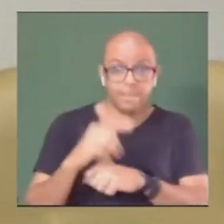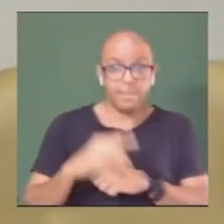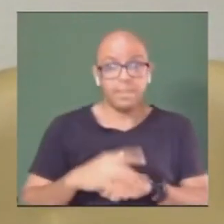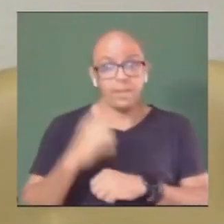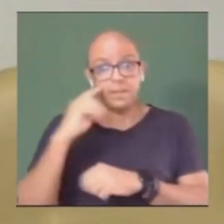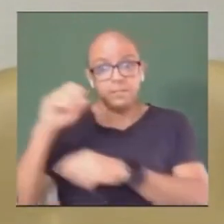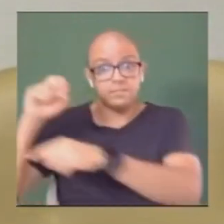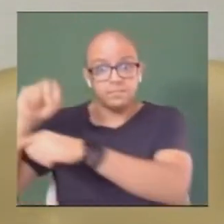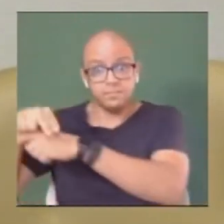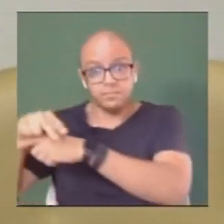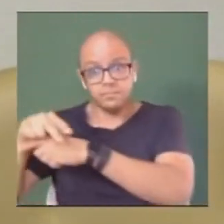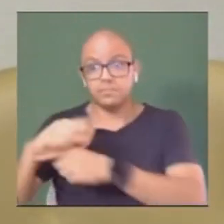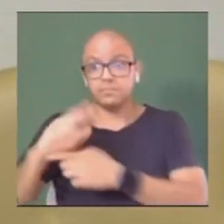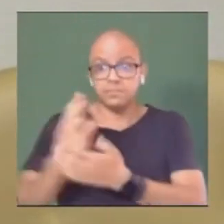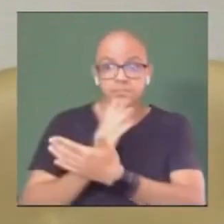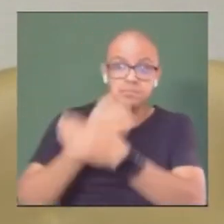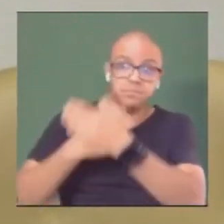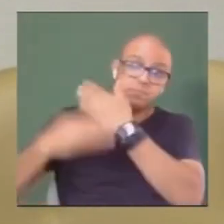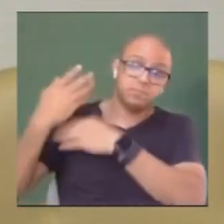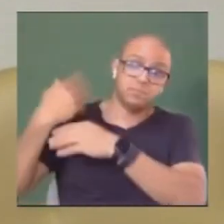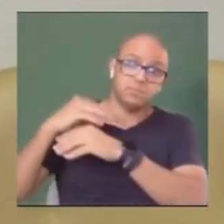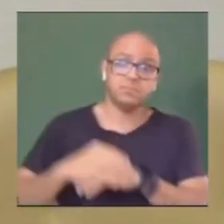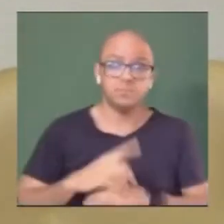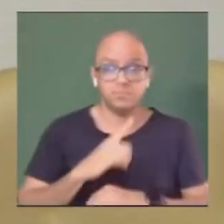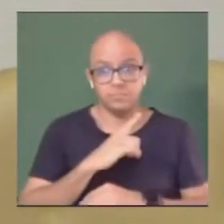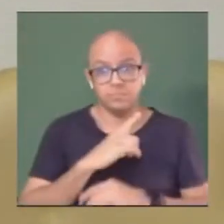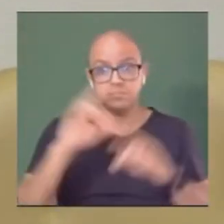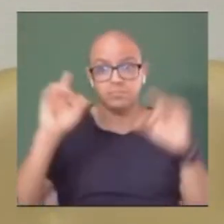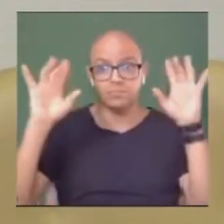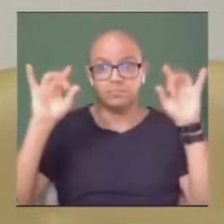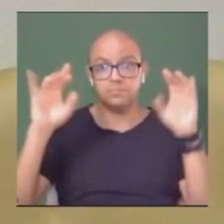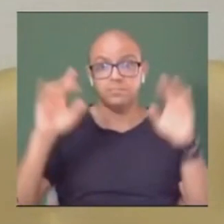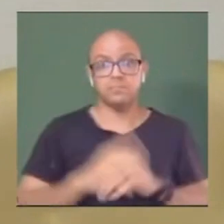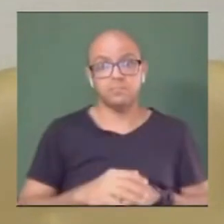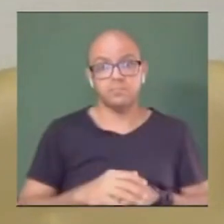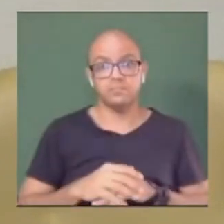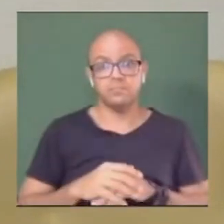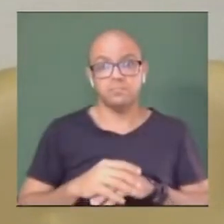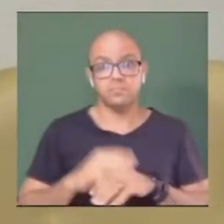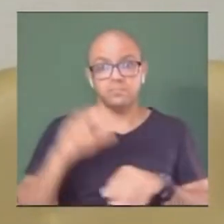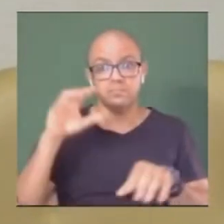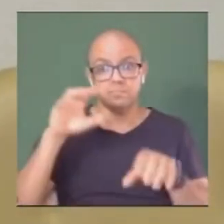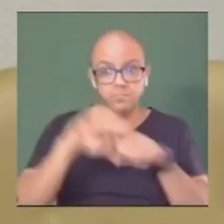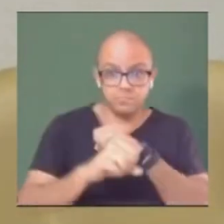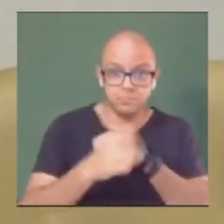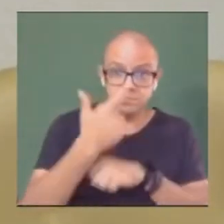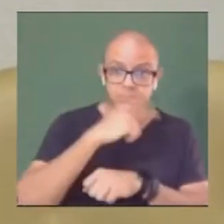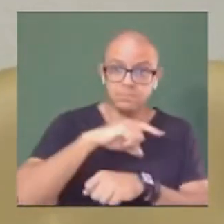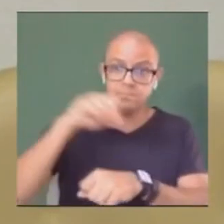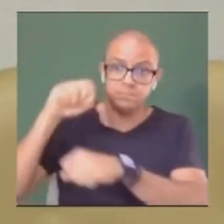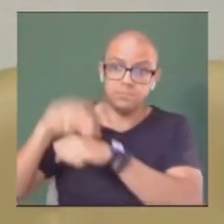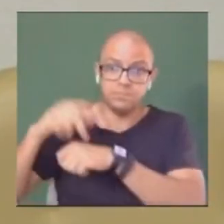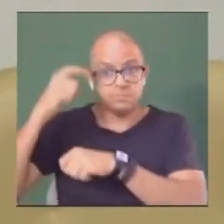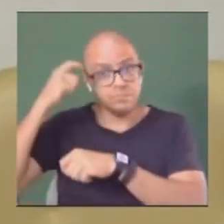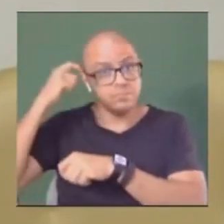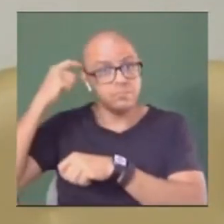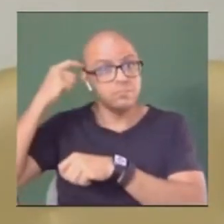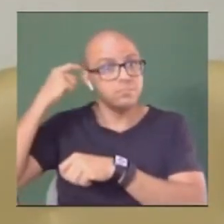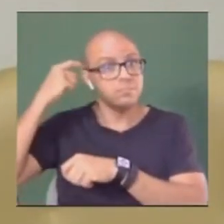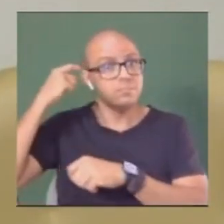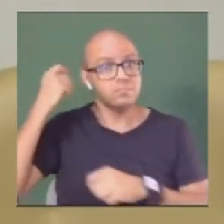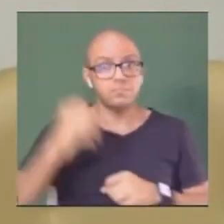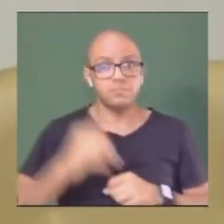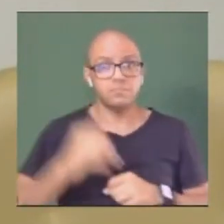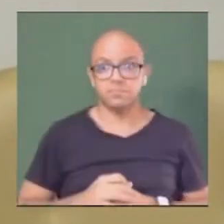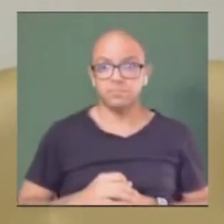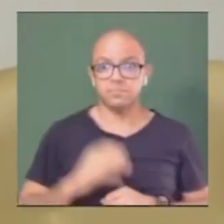alguns anos atrás tive o privilégio de ter formação para poder ingressar As Reformas sme envia